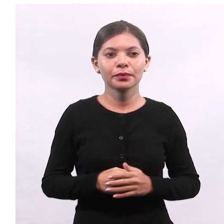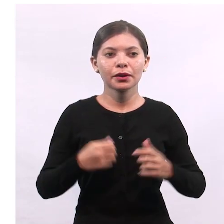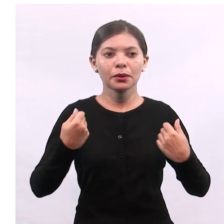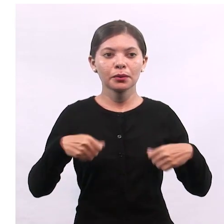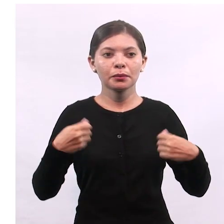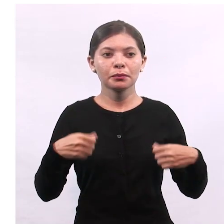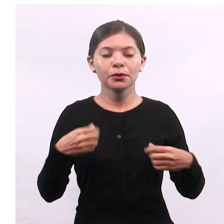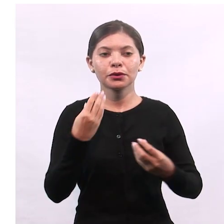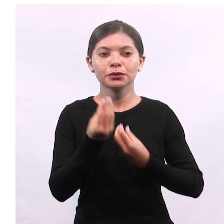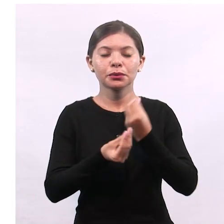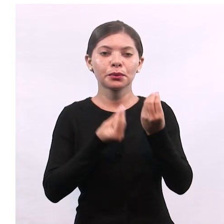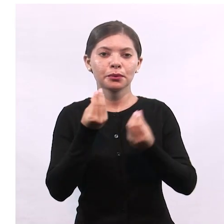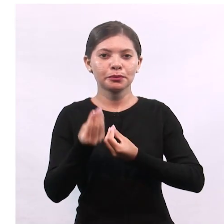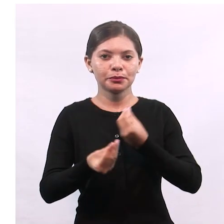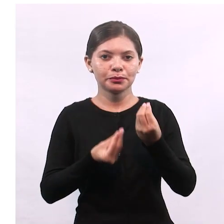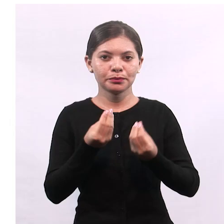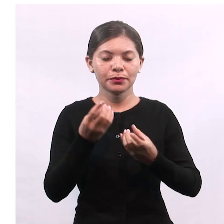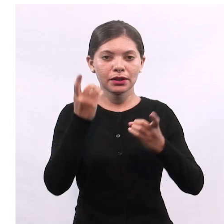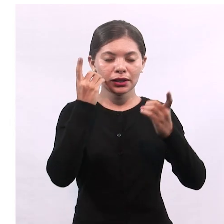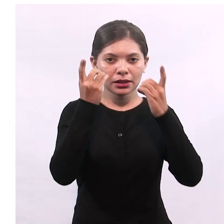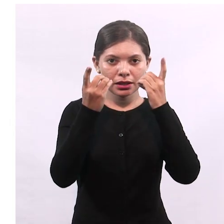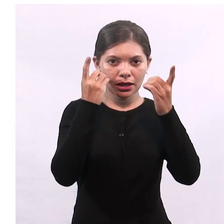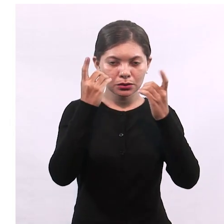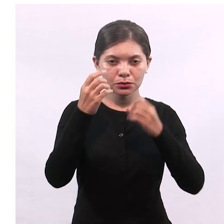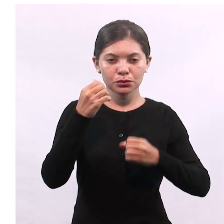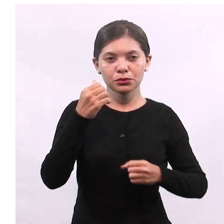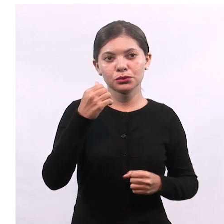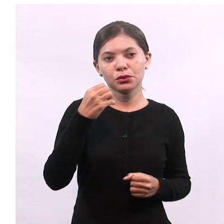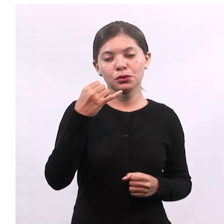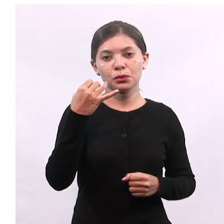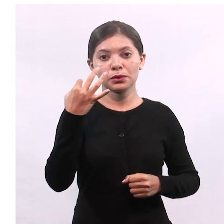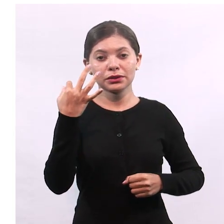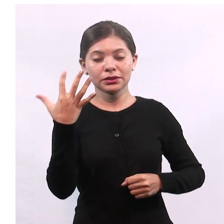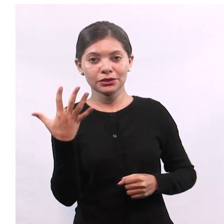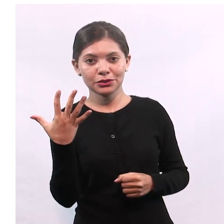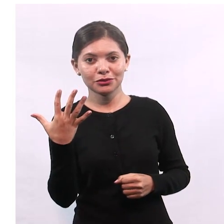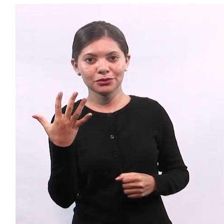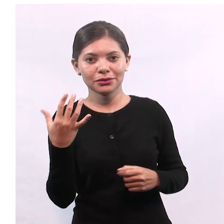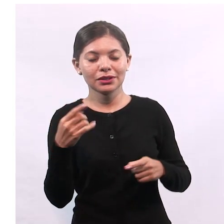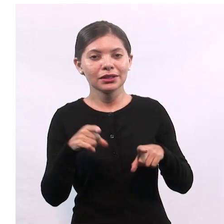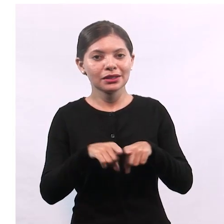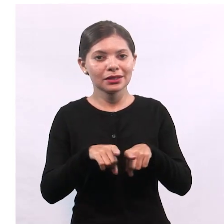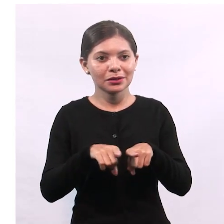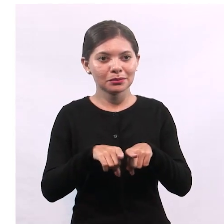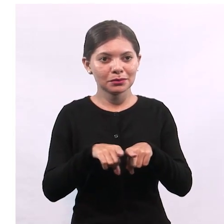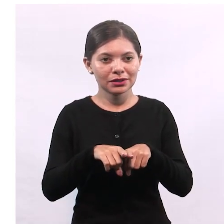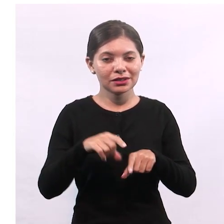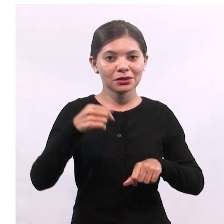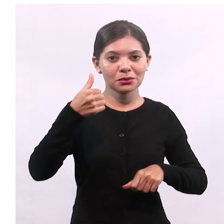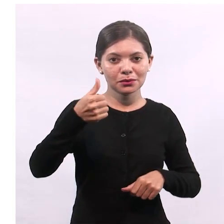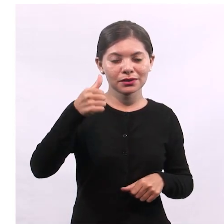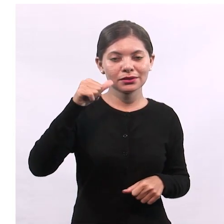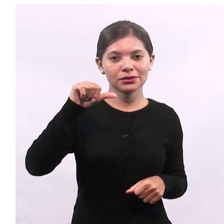tanto para dados quantitativos mas também pode ser para dados qualitativos